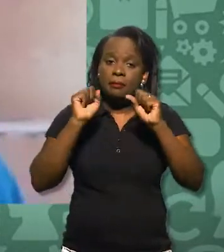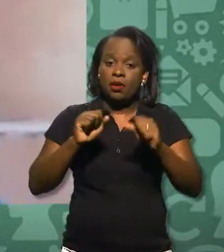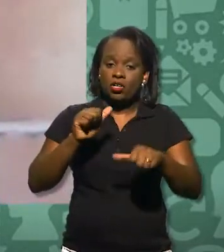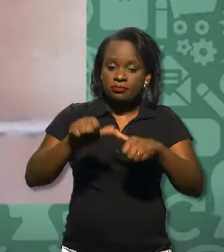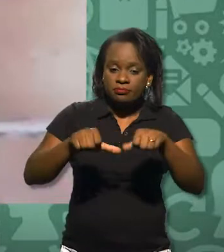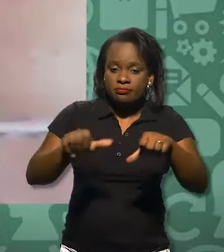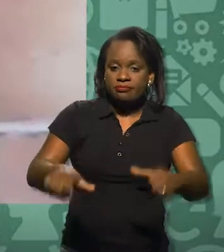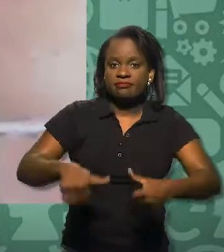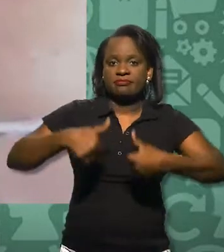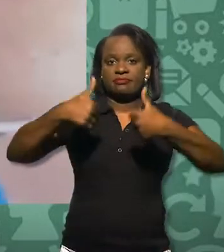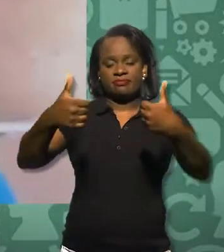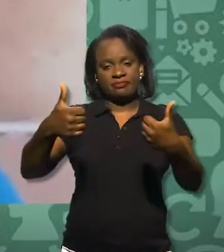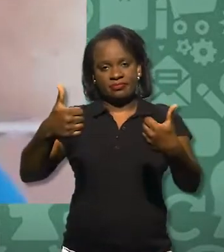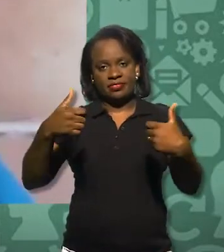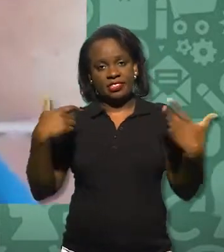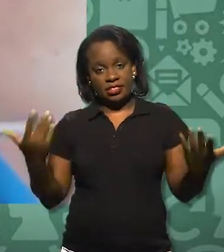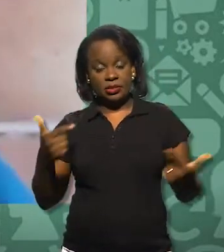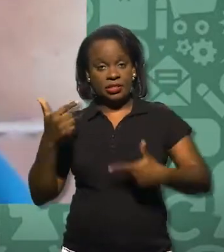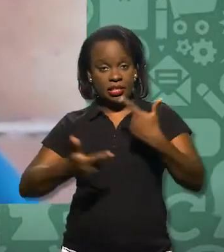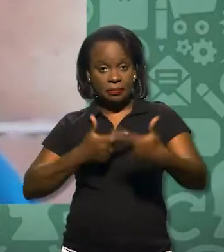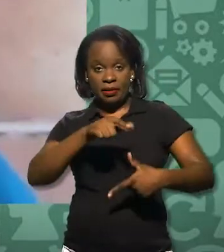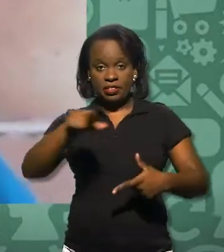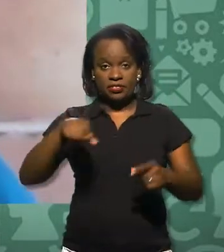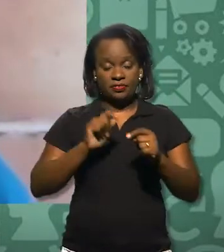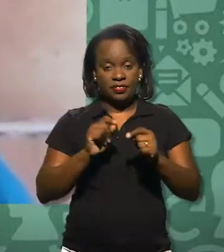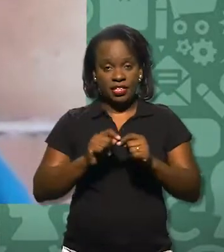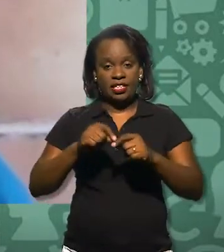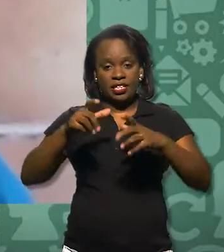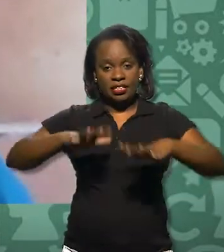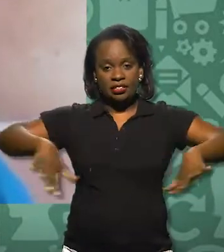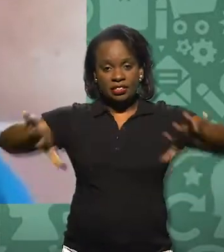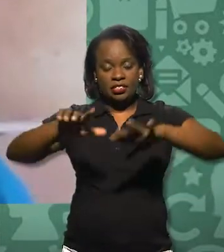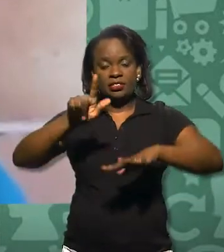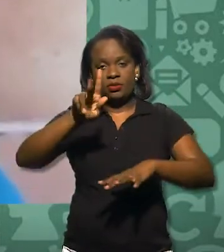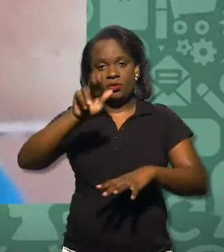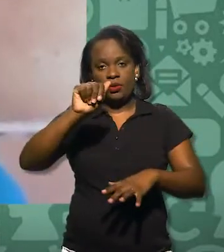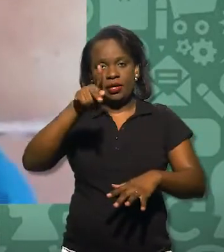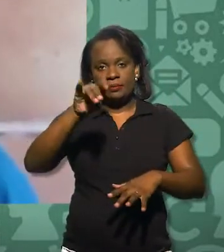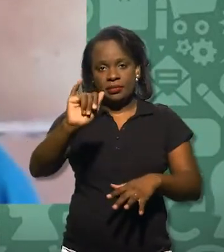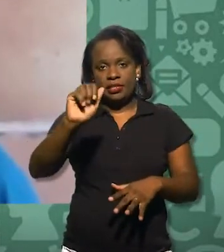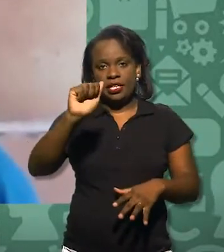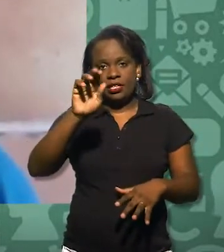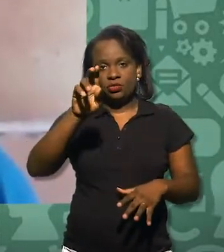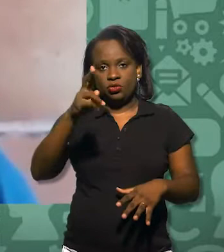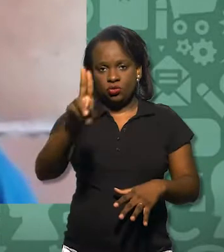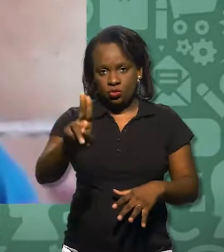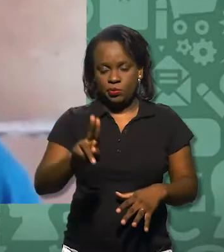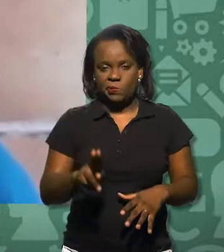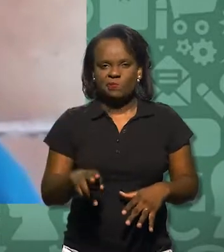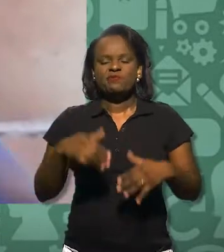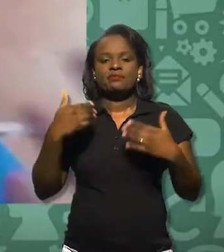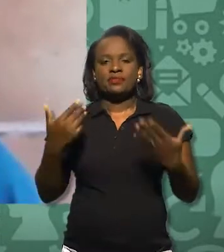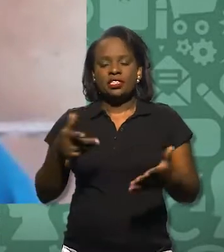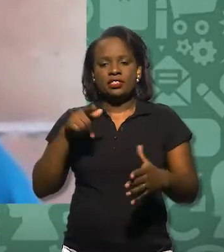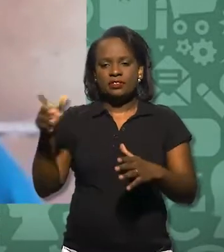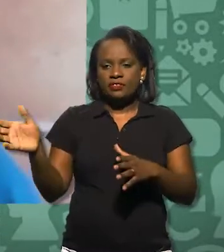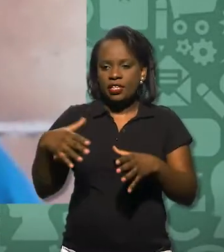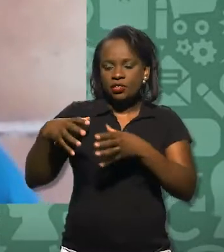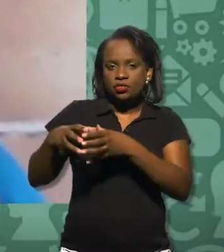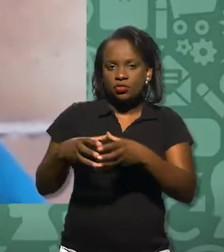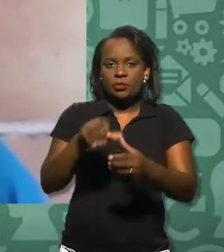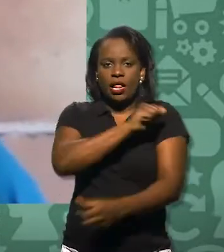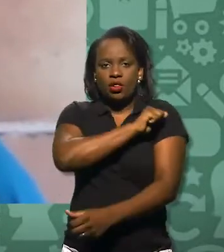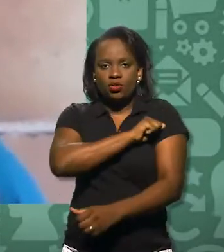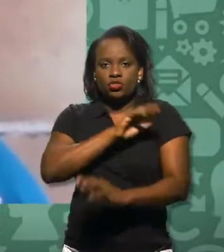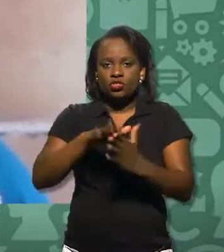também pode recuperar. Então, é esse trabalho que nós fazemos na Reserva Ecológica do Guapiaçu, o projeto do Guapiaçu. Nós levamos